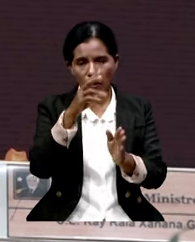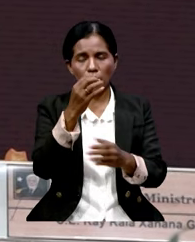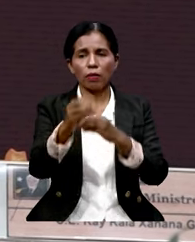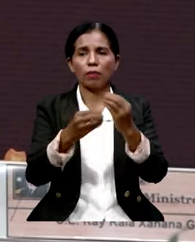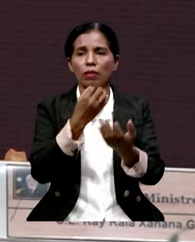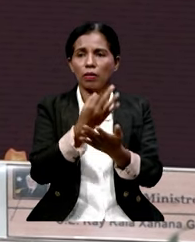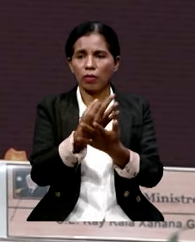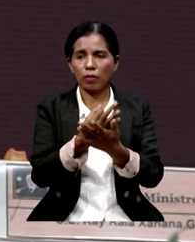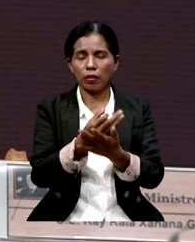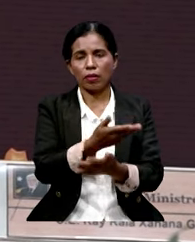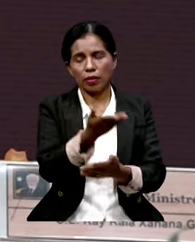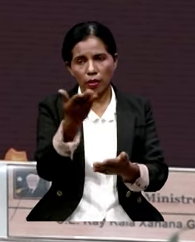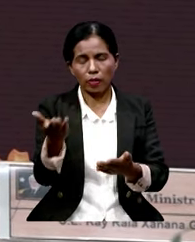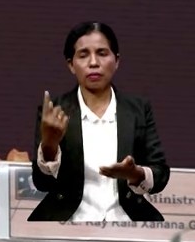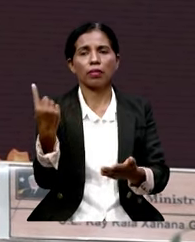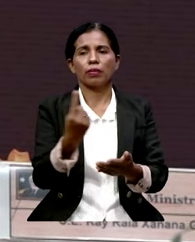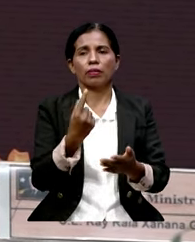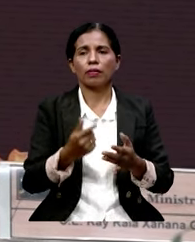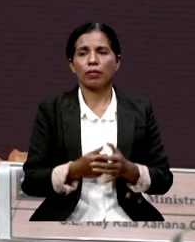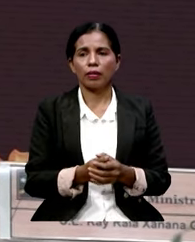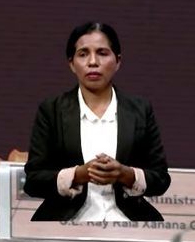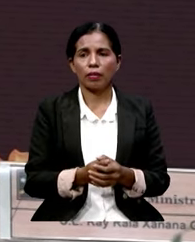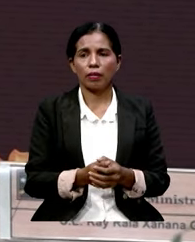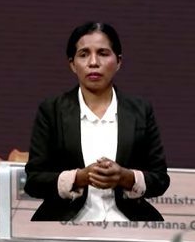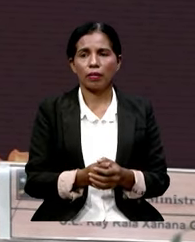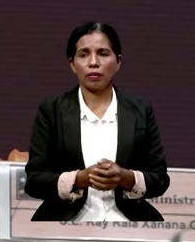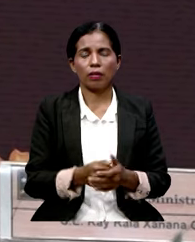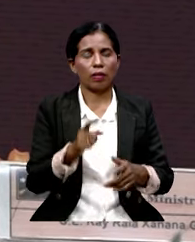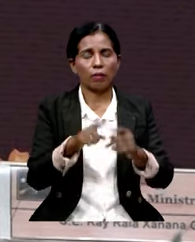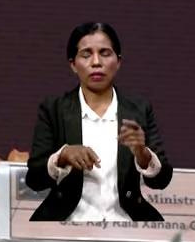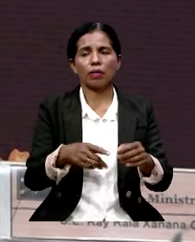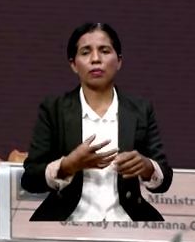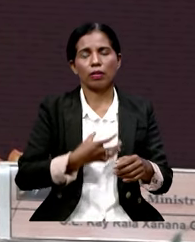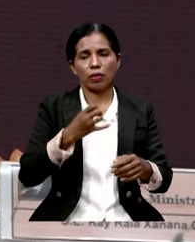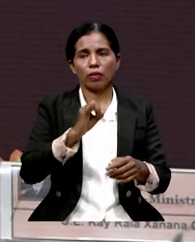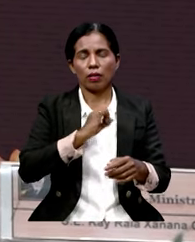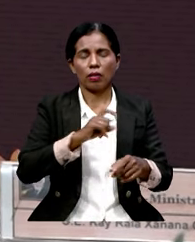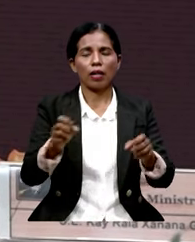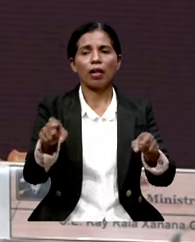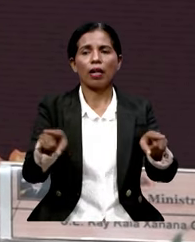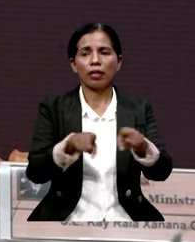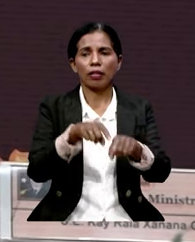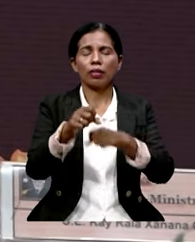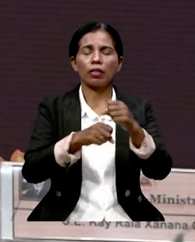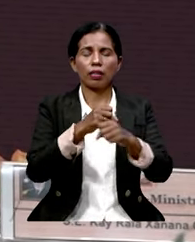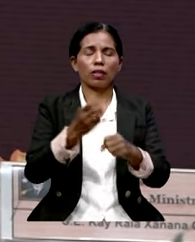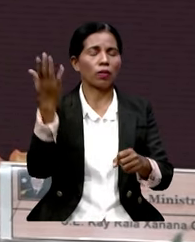e me sei. Na rua e me rio já, nessa. Tira tudo, nem para o vírus.